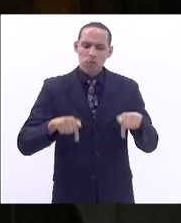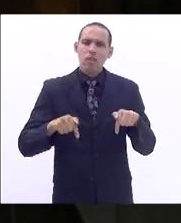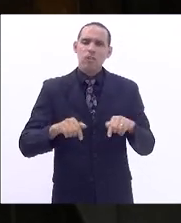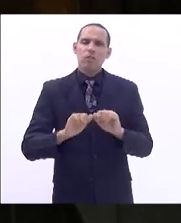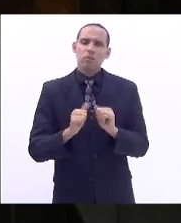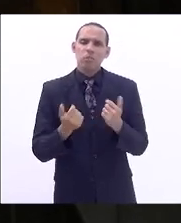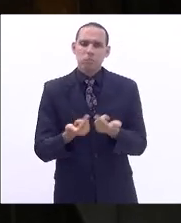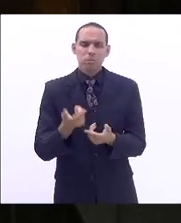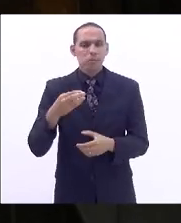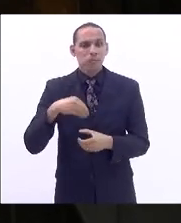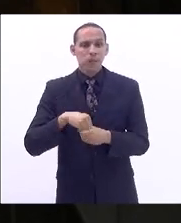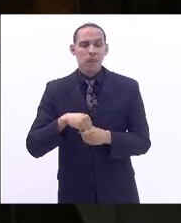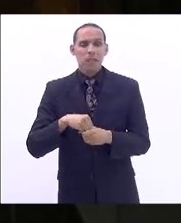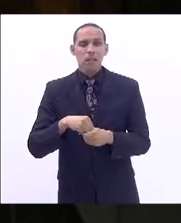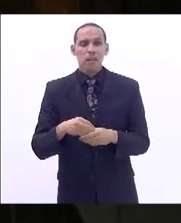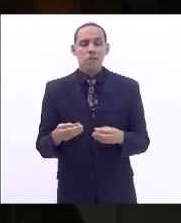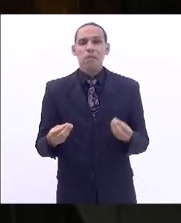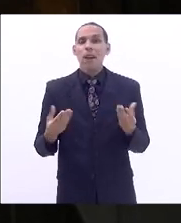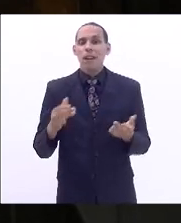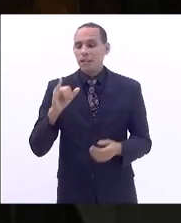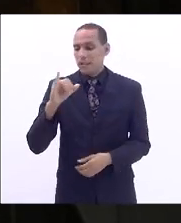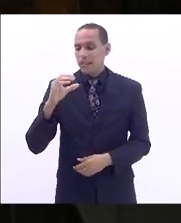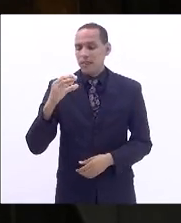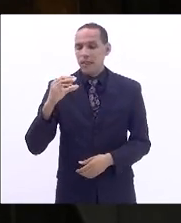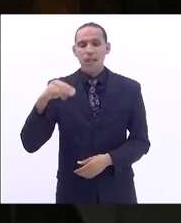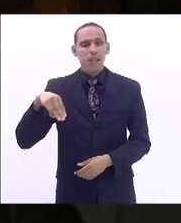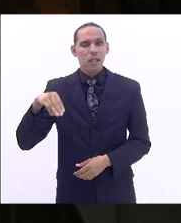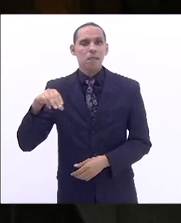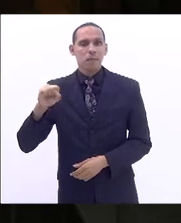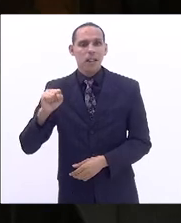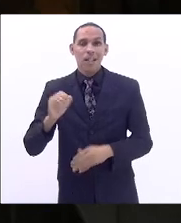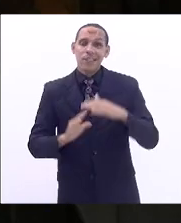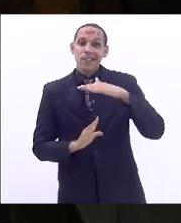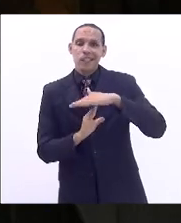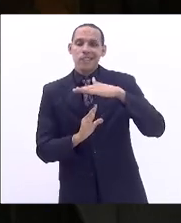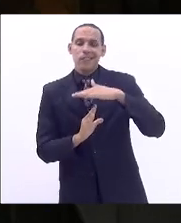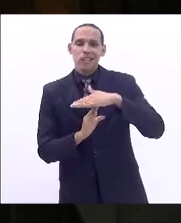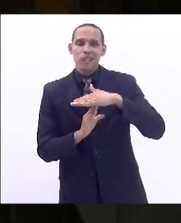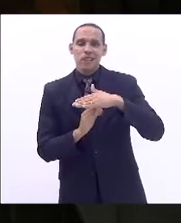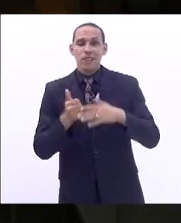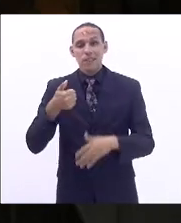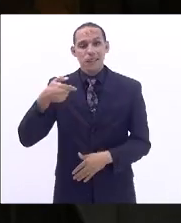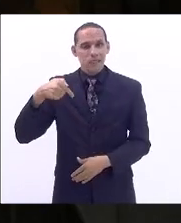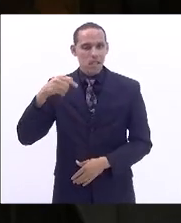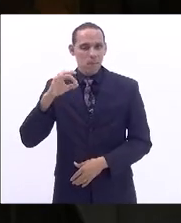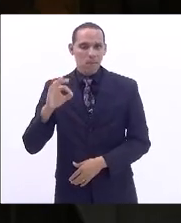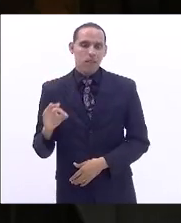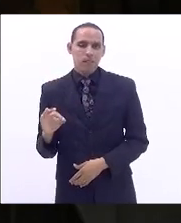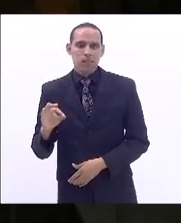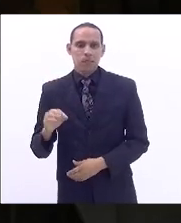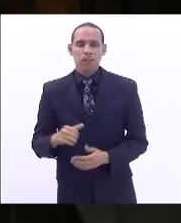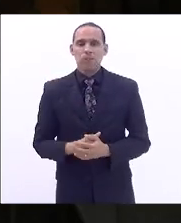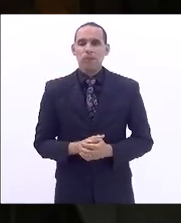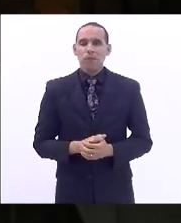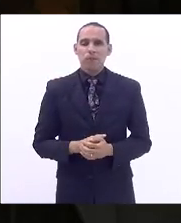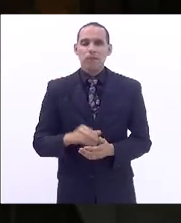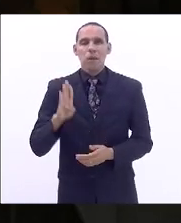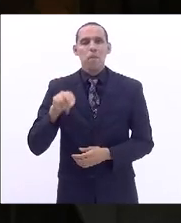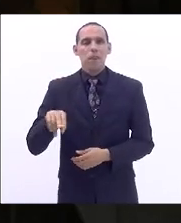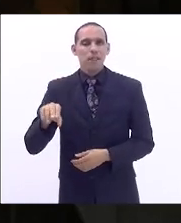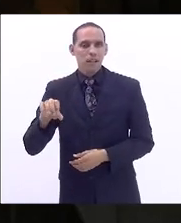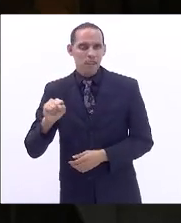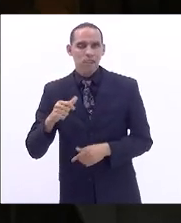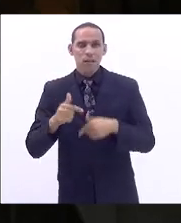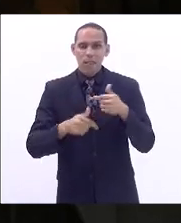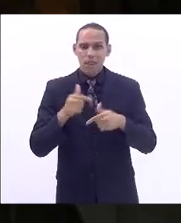aqui dentro da Assembleia Legislativa trazendo ICMS né limitando o ICMS em dezessete por cento nos fez e